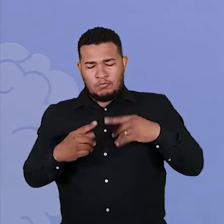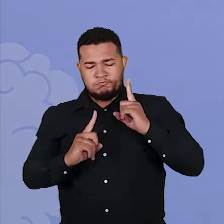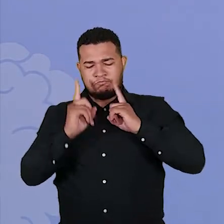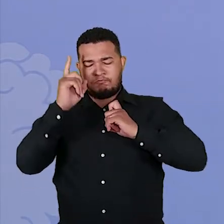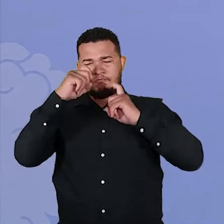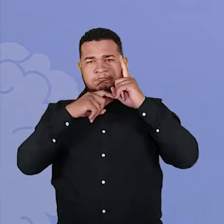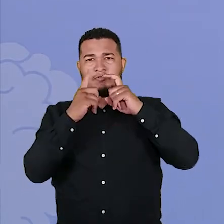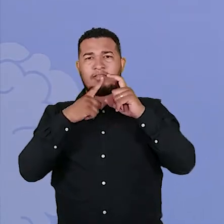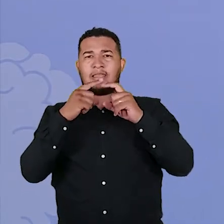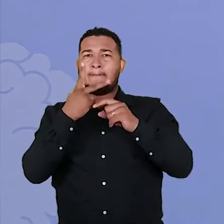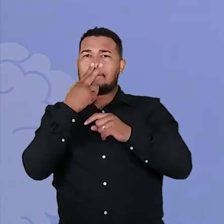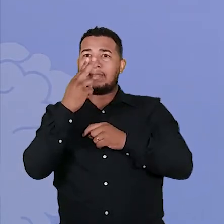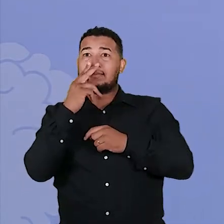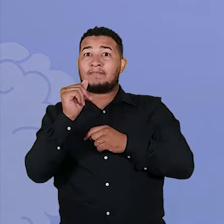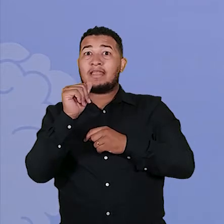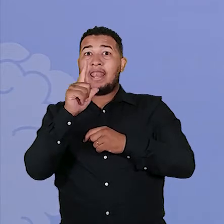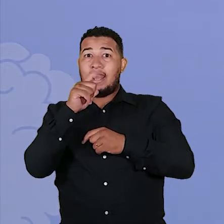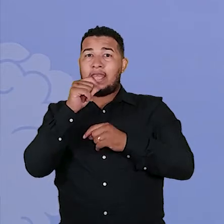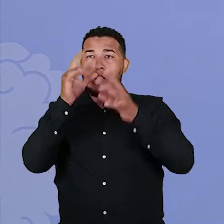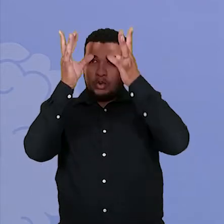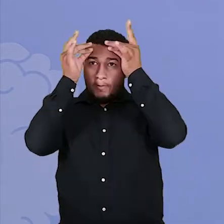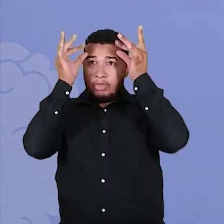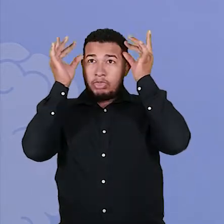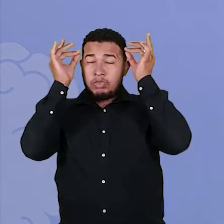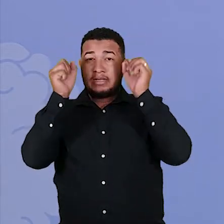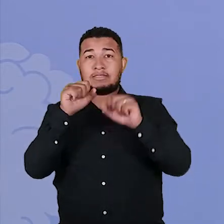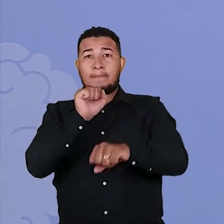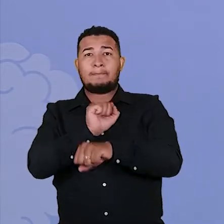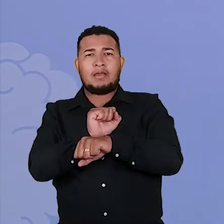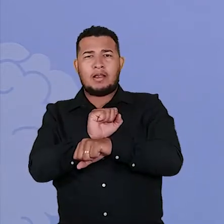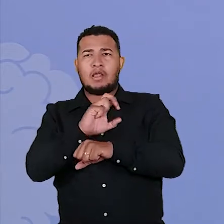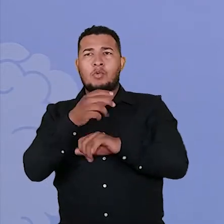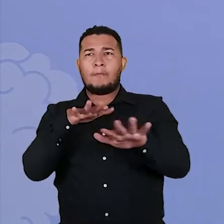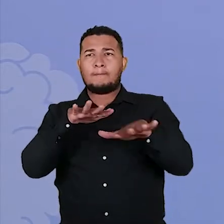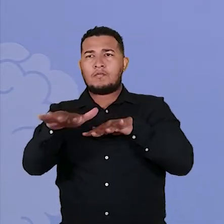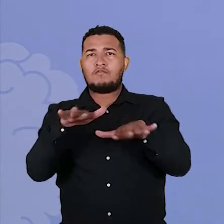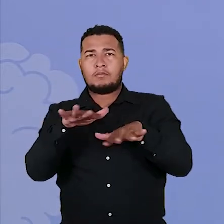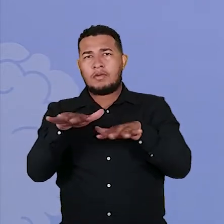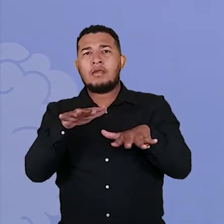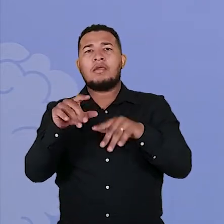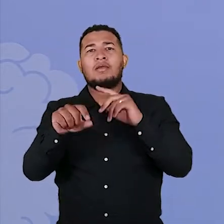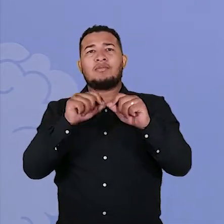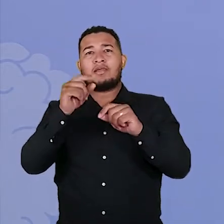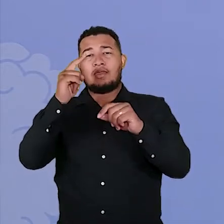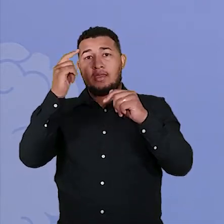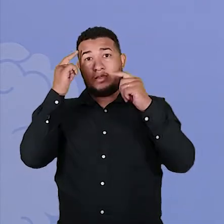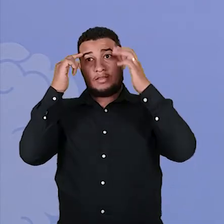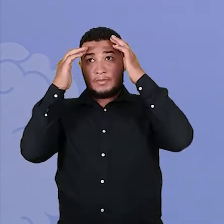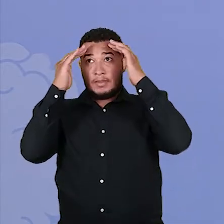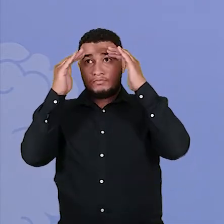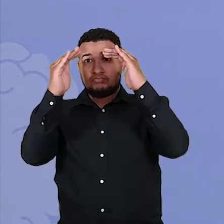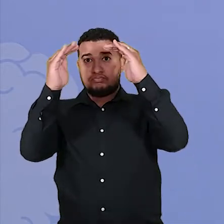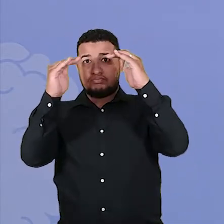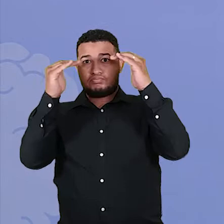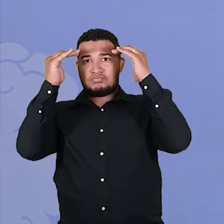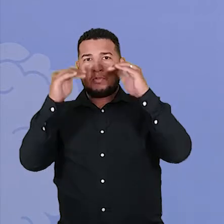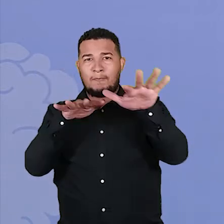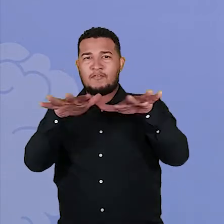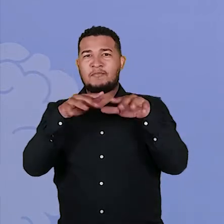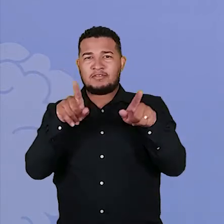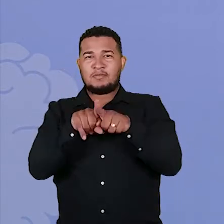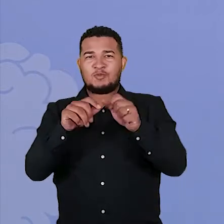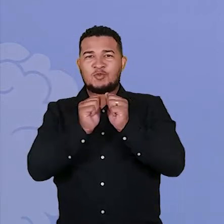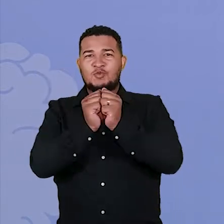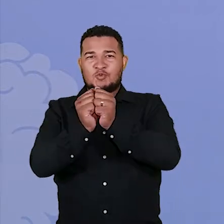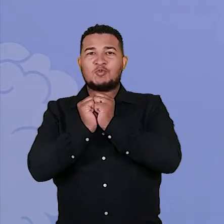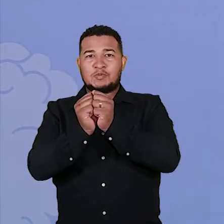ouvido interno que, quando a gente está assim parado, em um movimento tal, ele vai acompanhando a gente. Então,